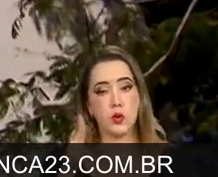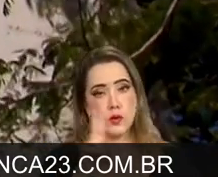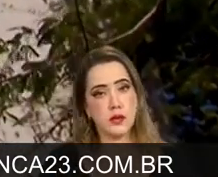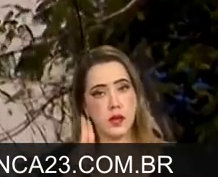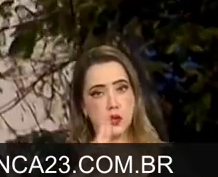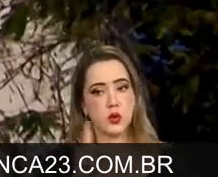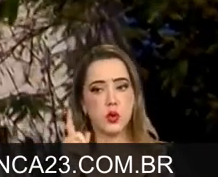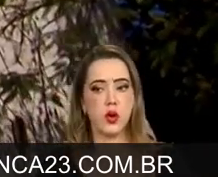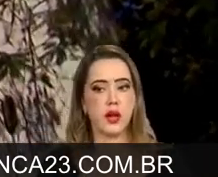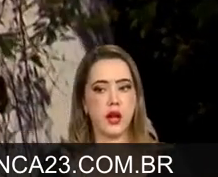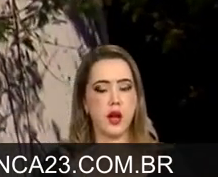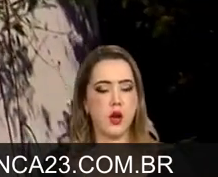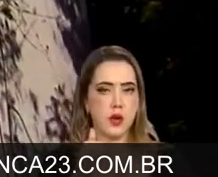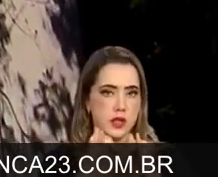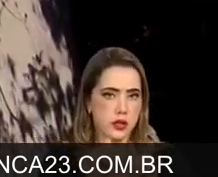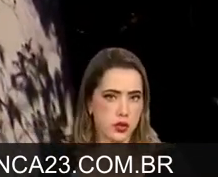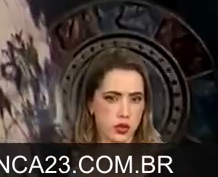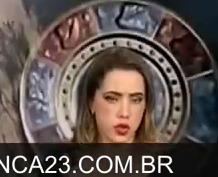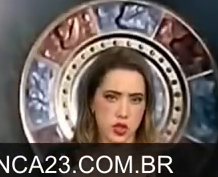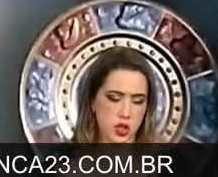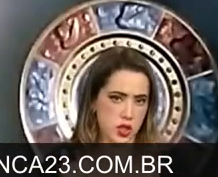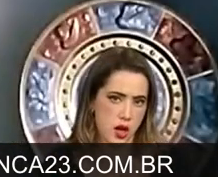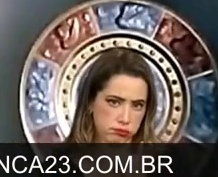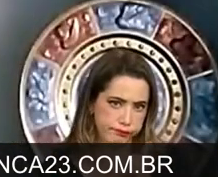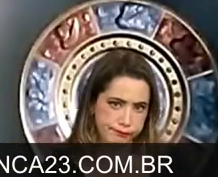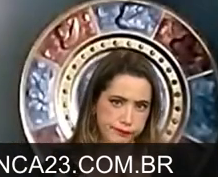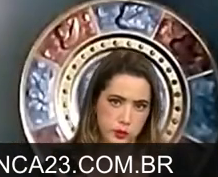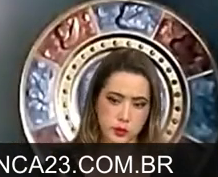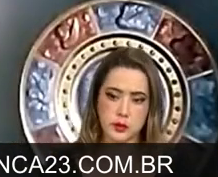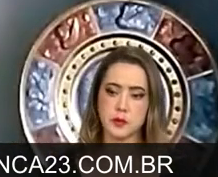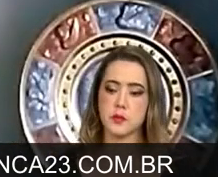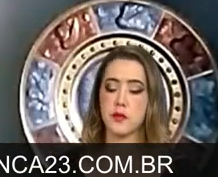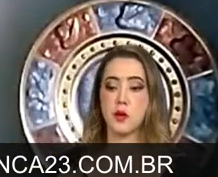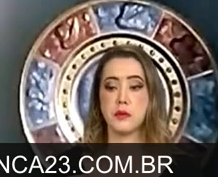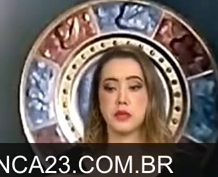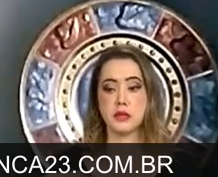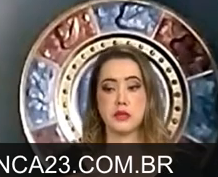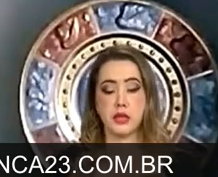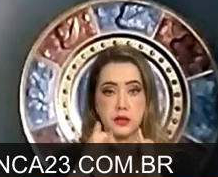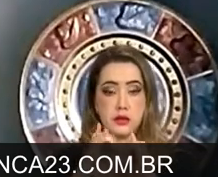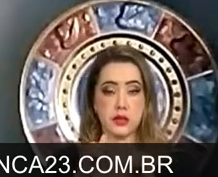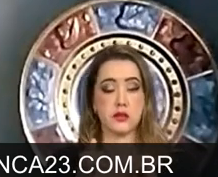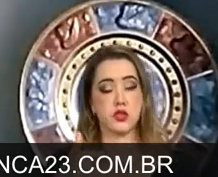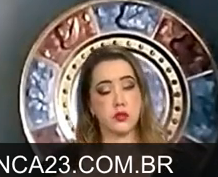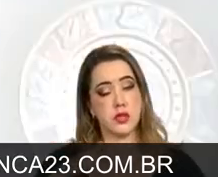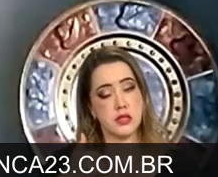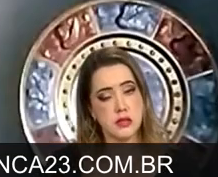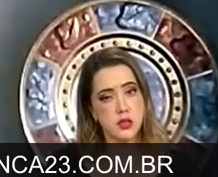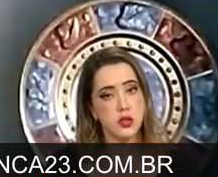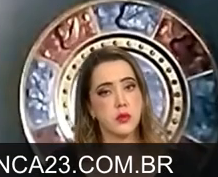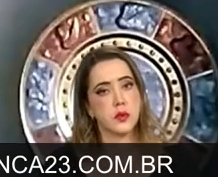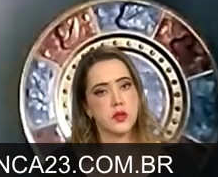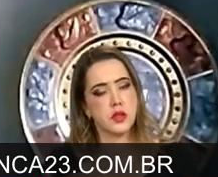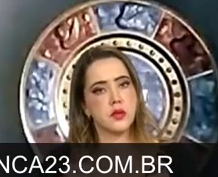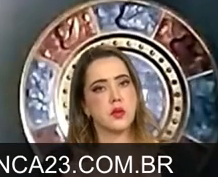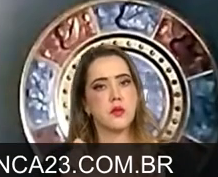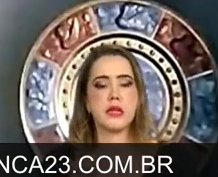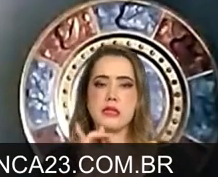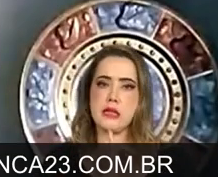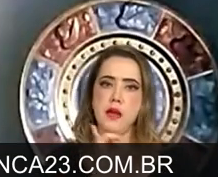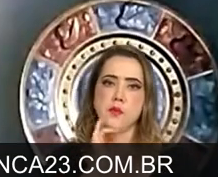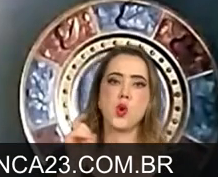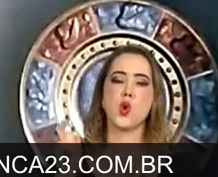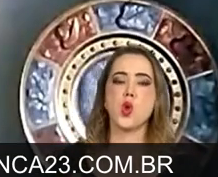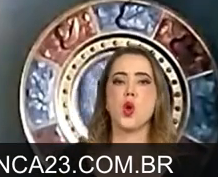Ministério da Saúde tem até desenvolvido alguns programas desse tipo para, por exemplo, reservas indígenas,